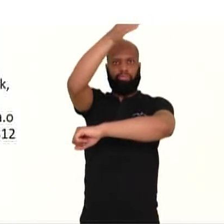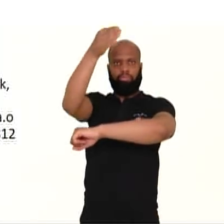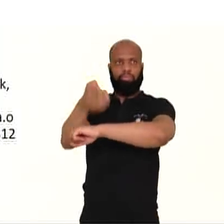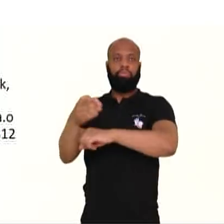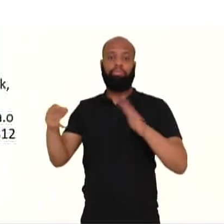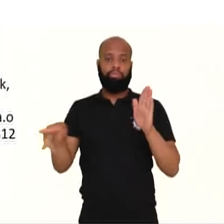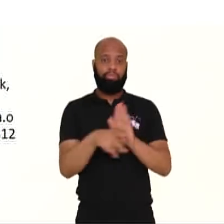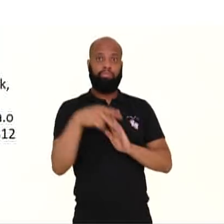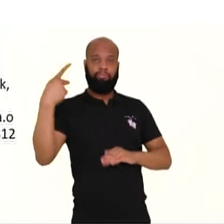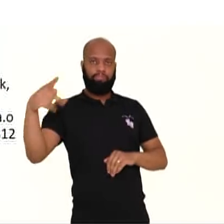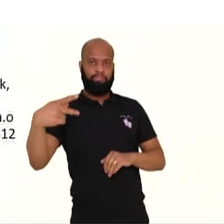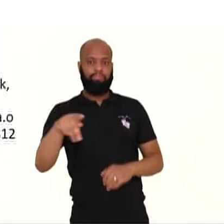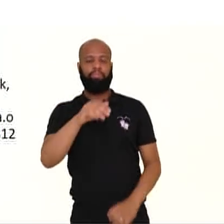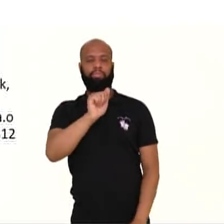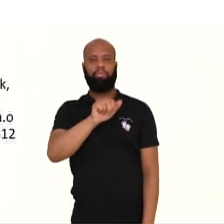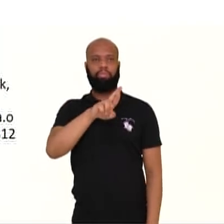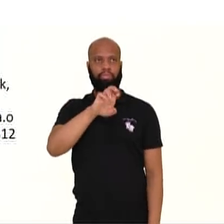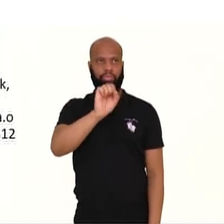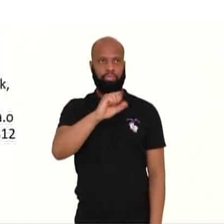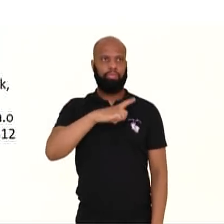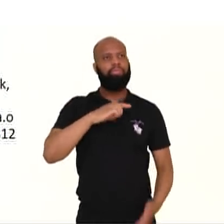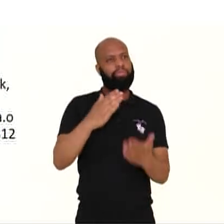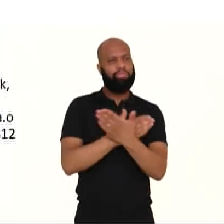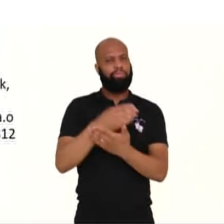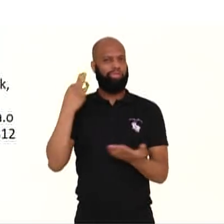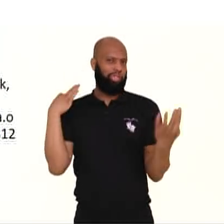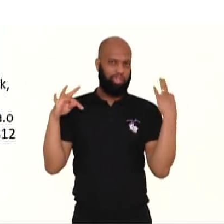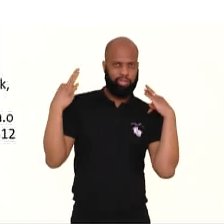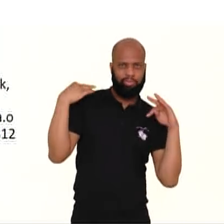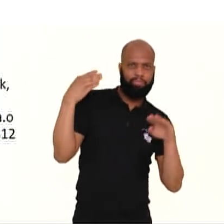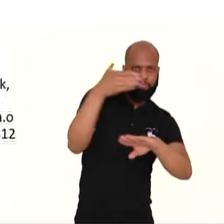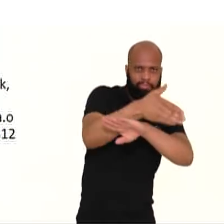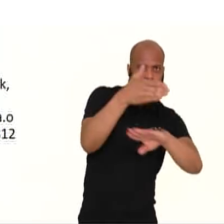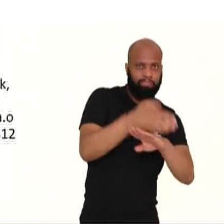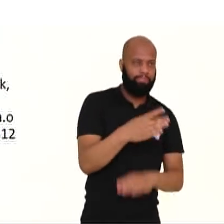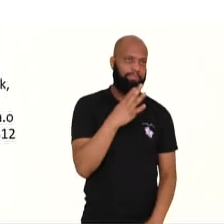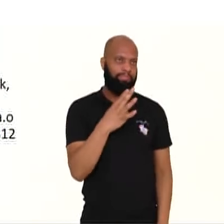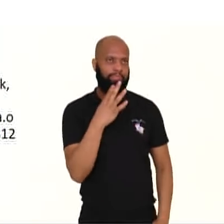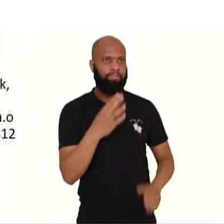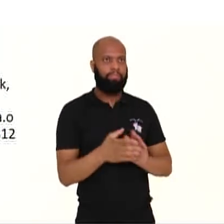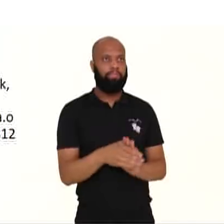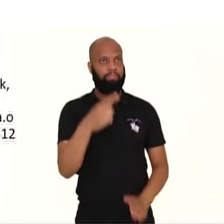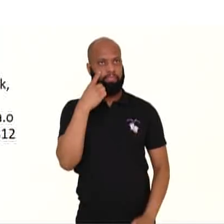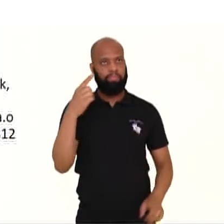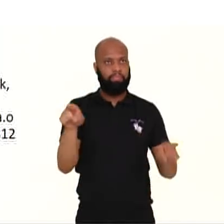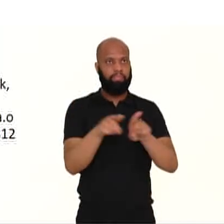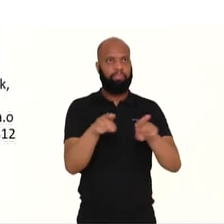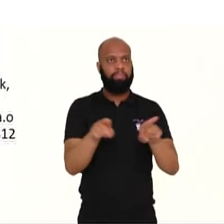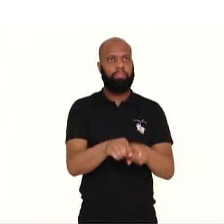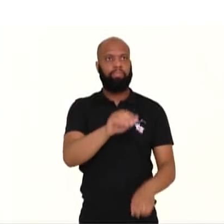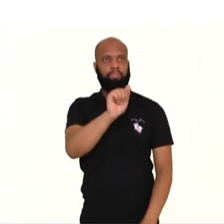numa fotografia atual, com alguns turistas ali em cima. Sim? Areópago, esse tribunal fundado por Atena.